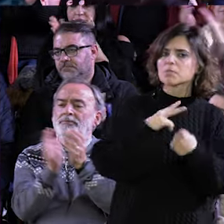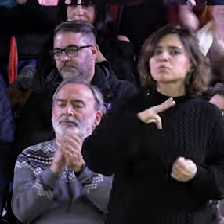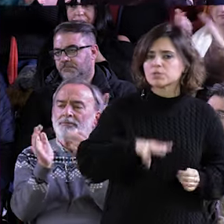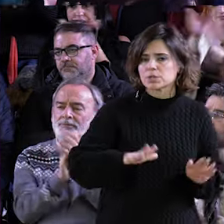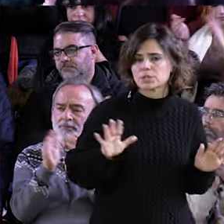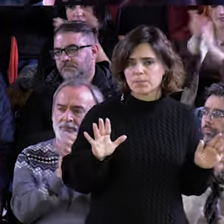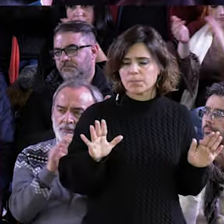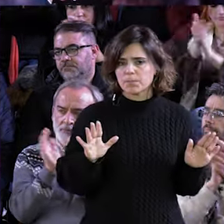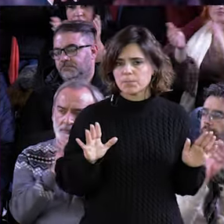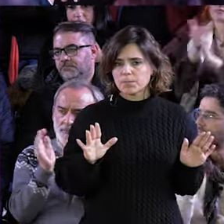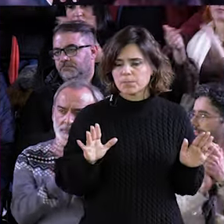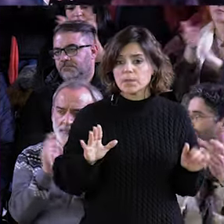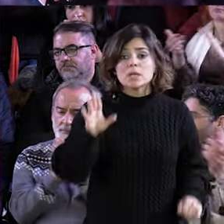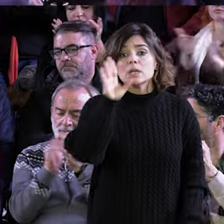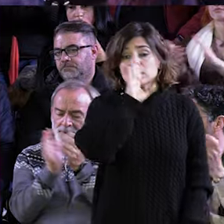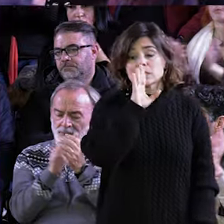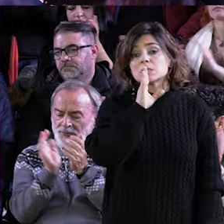Os não-residentes...